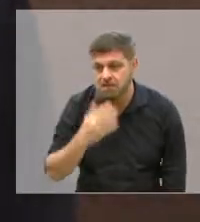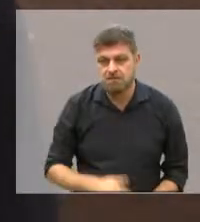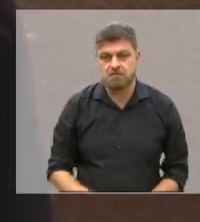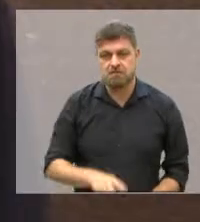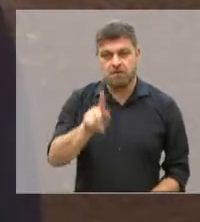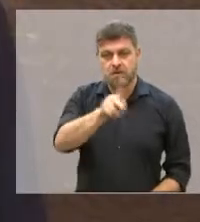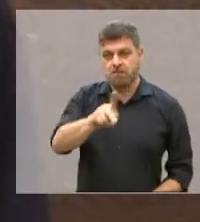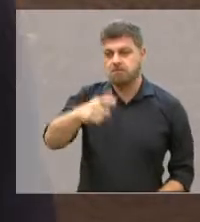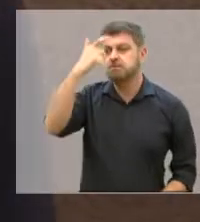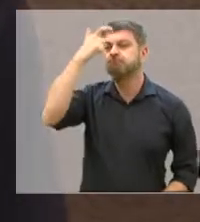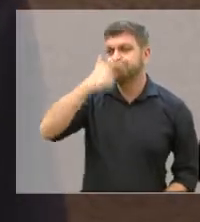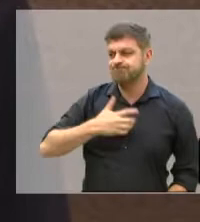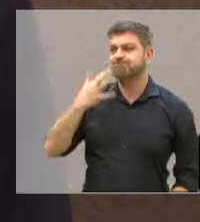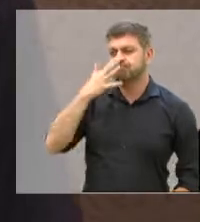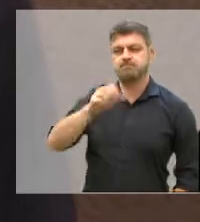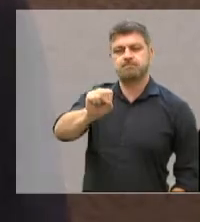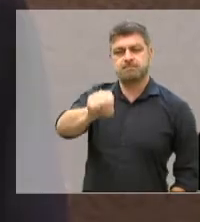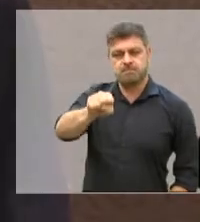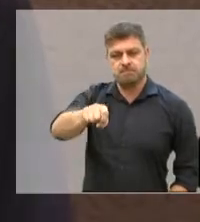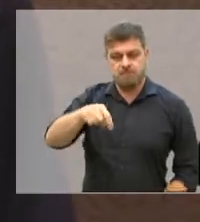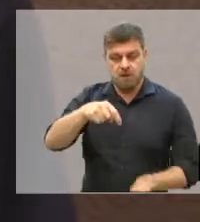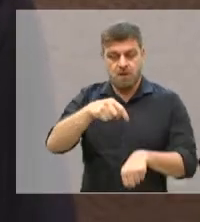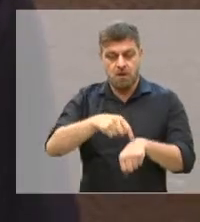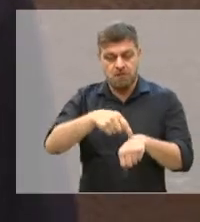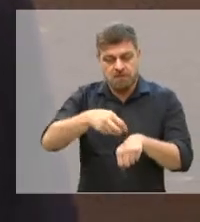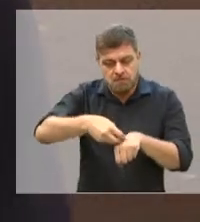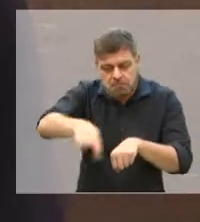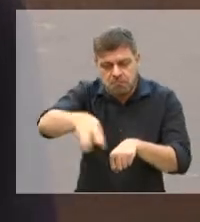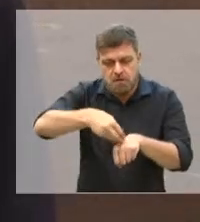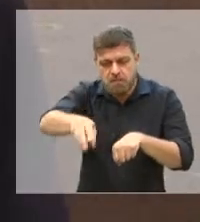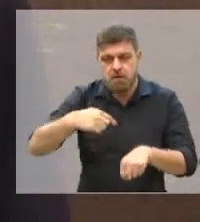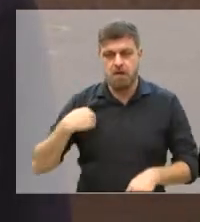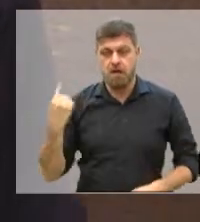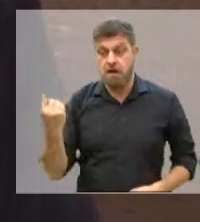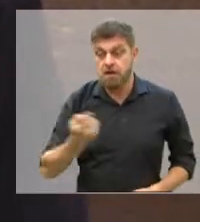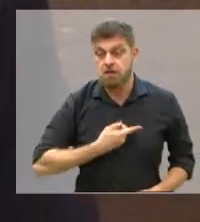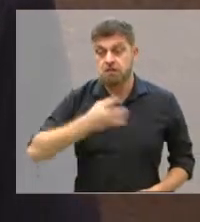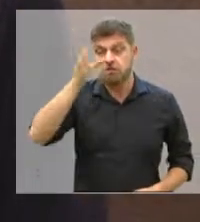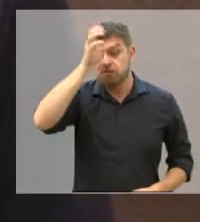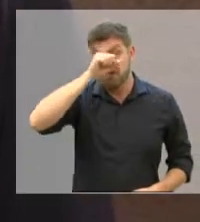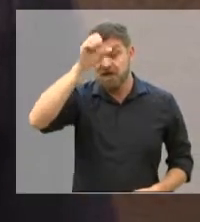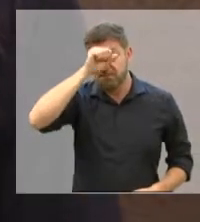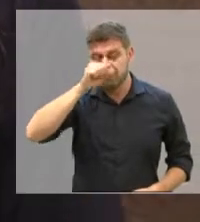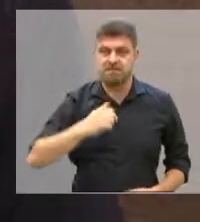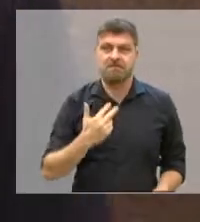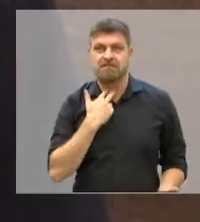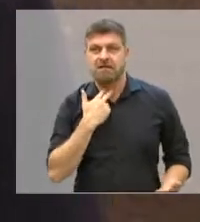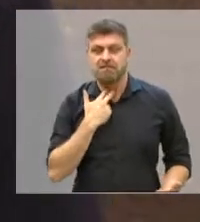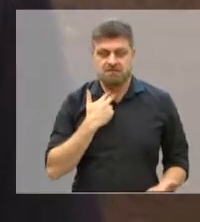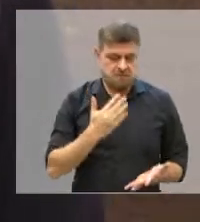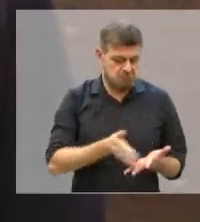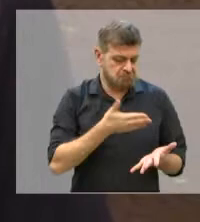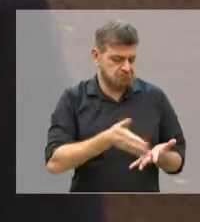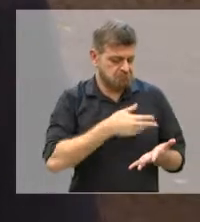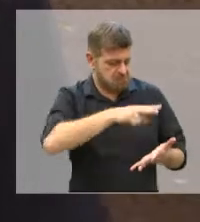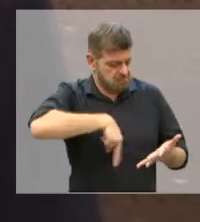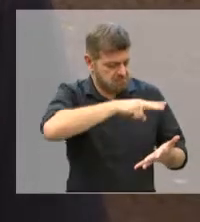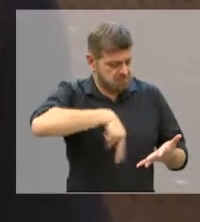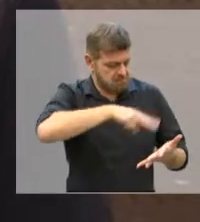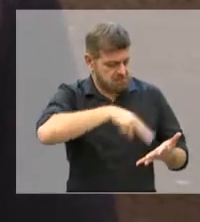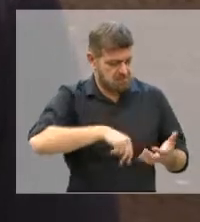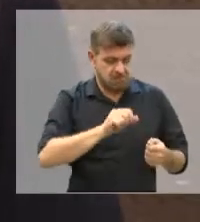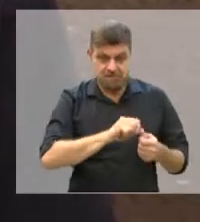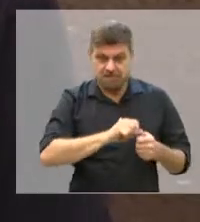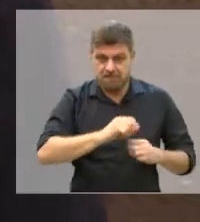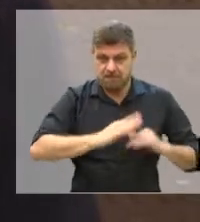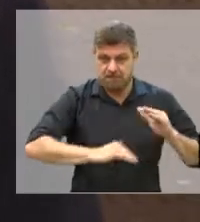do professor porque ele está aqui doando o seu tempo, condicionando o nosso aprendizado. Não basta só ler o livro ou fazer a lista, precisa